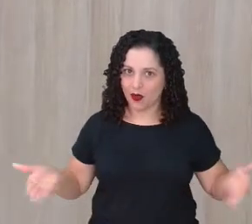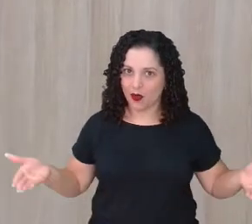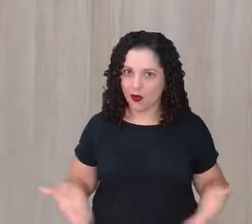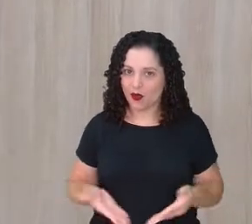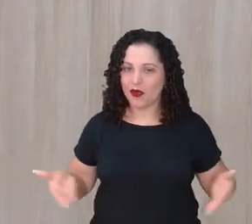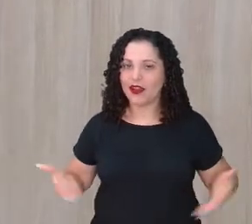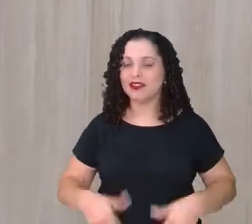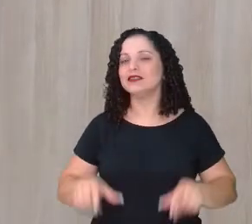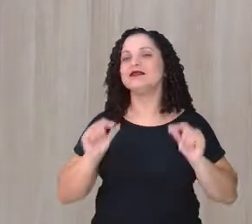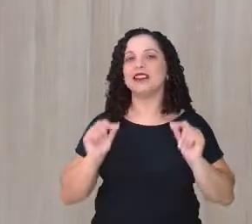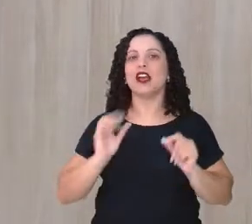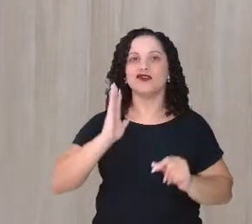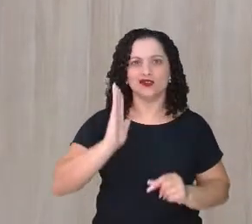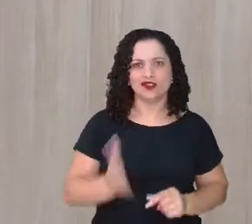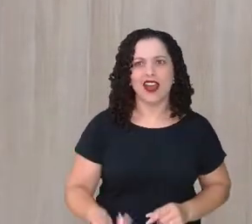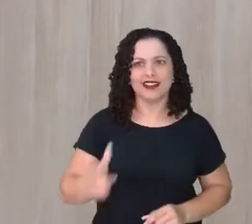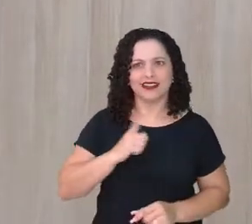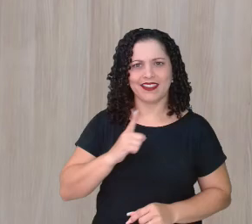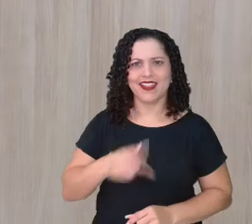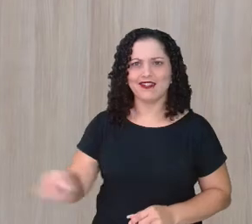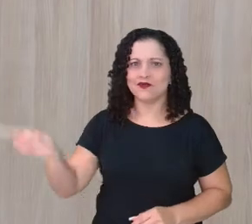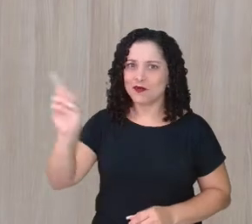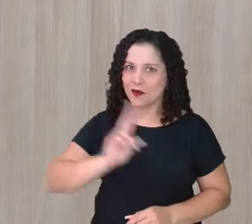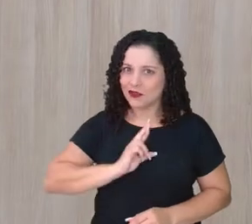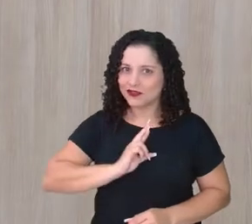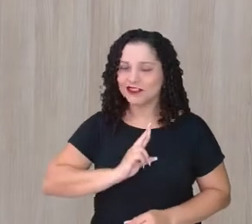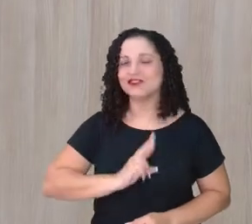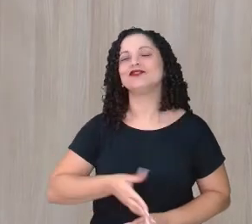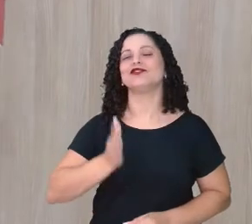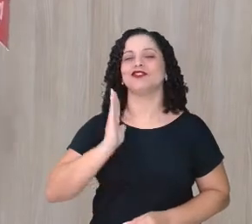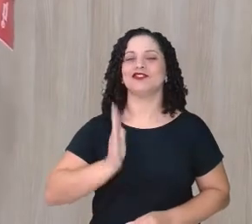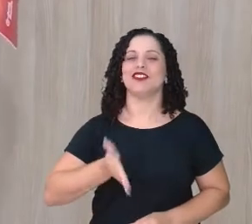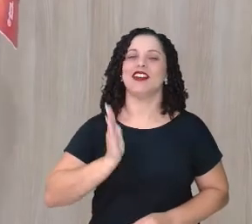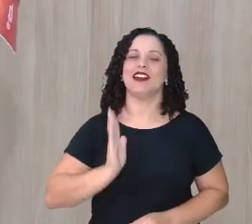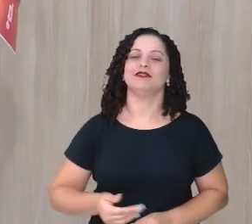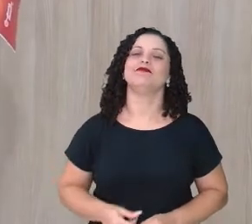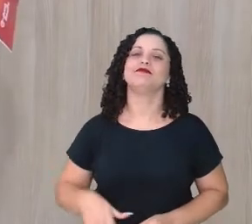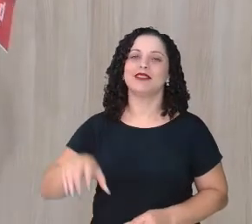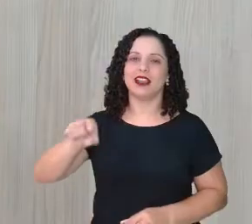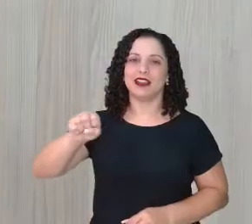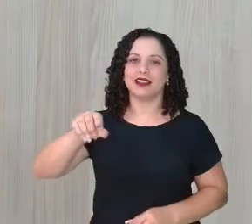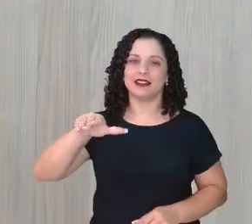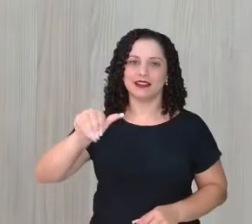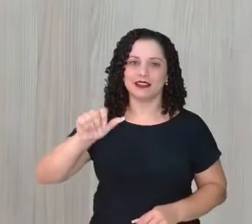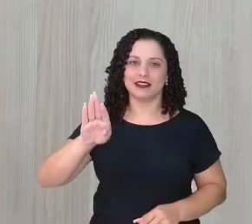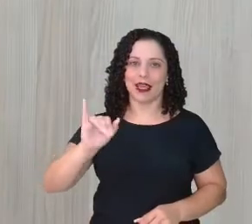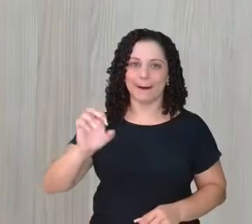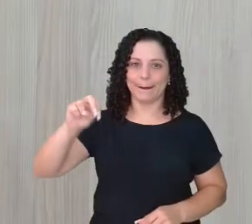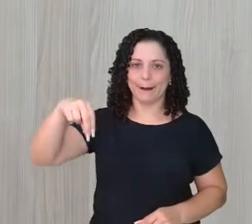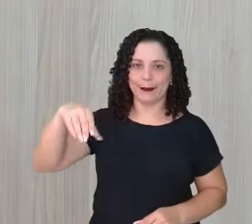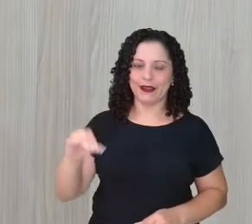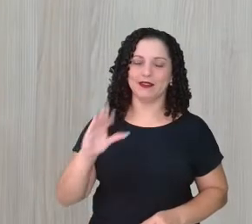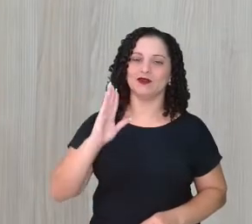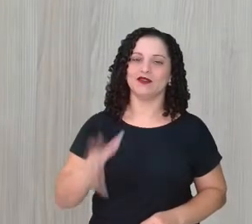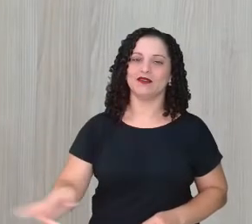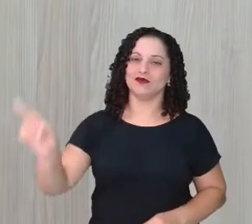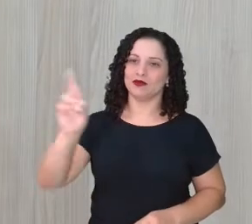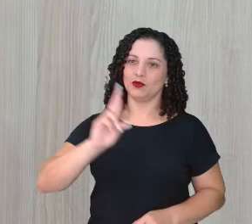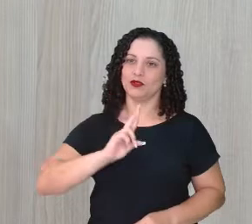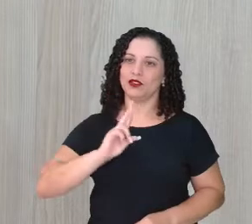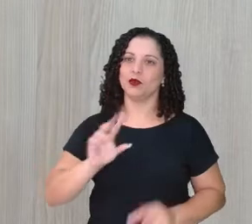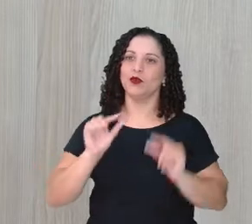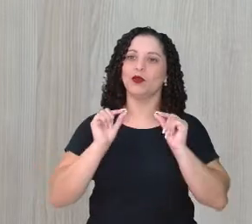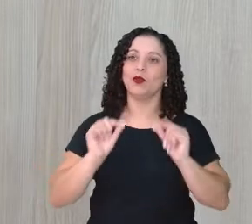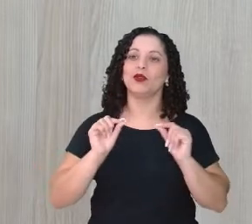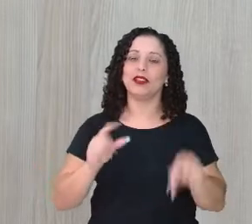estão pensando aí, então vamos voltar aqui, professora Cláudia, pode falar. Sabino já está super atento, professora, já respondeu aqui